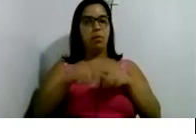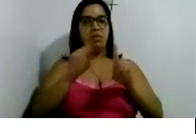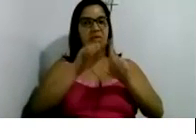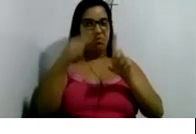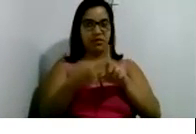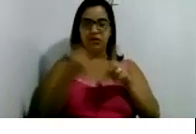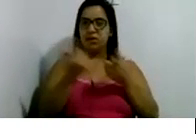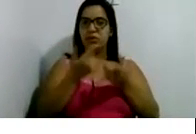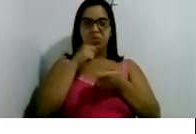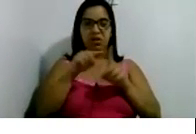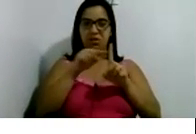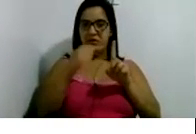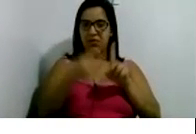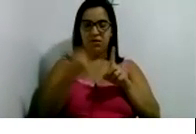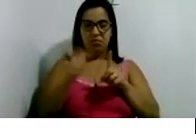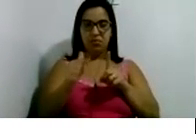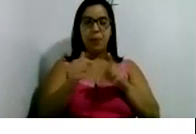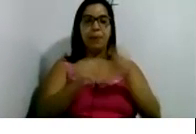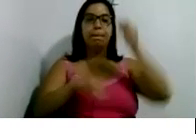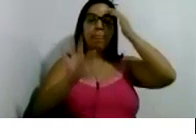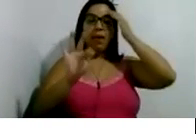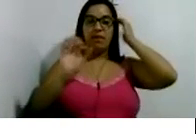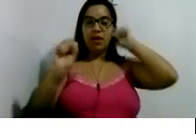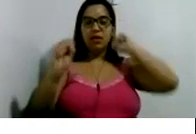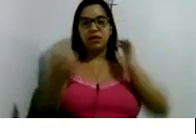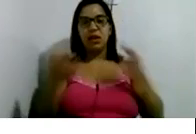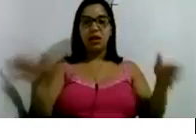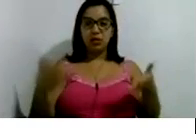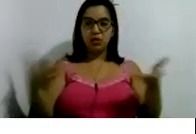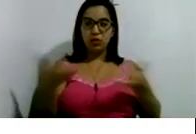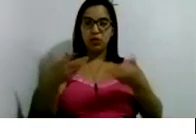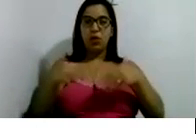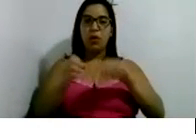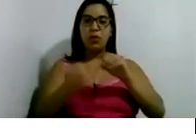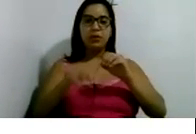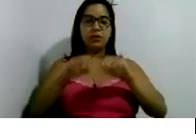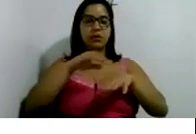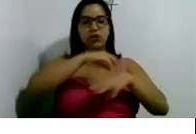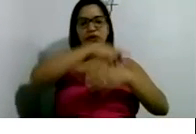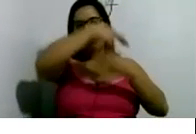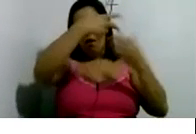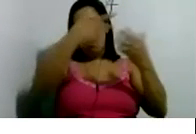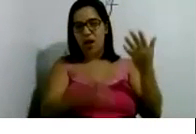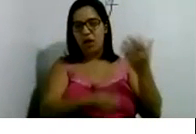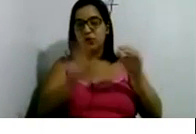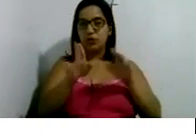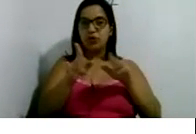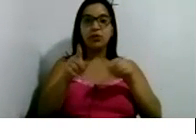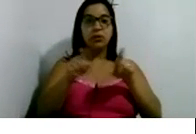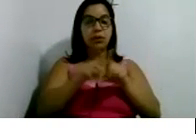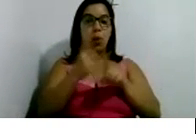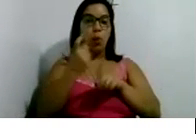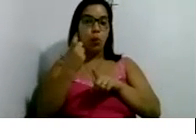o FSH, ele promove o crescimento de folículos, de vários folículos primários, e apenas um vai se